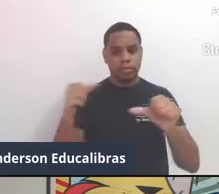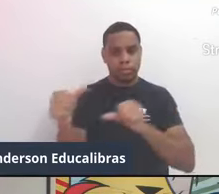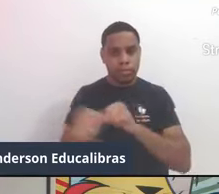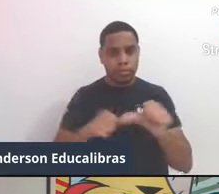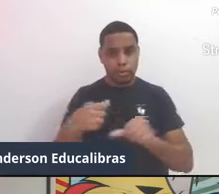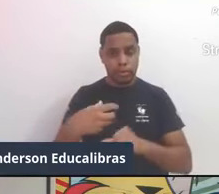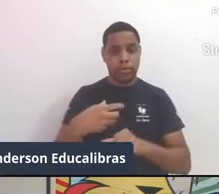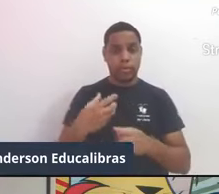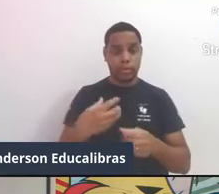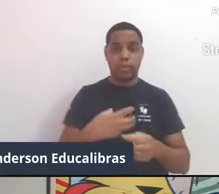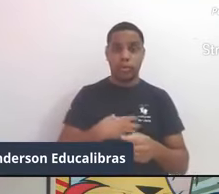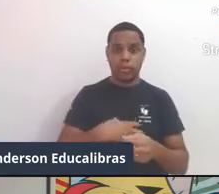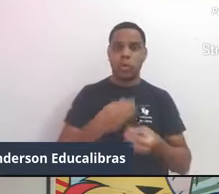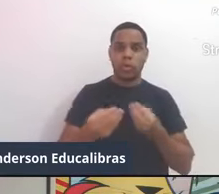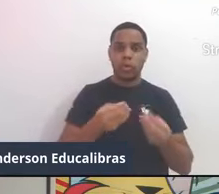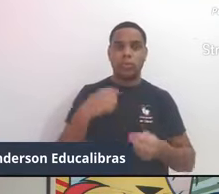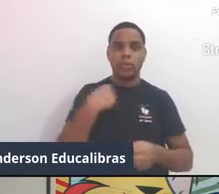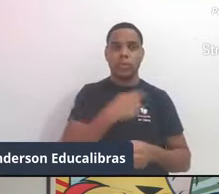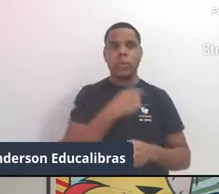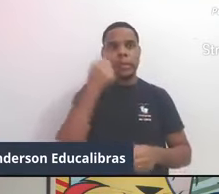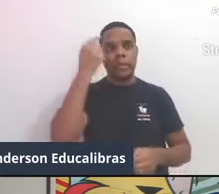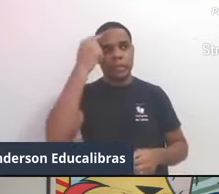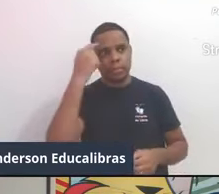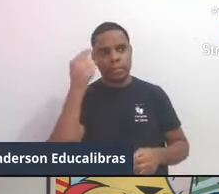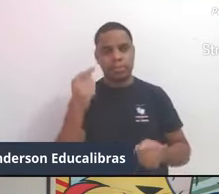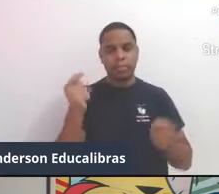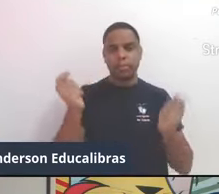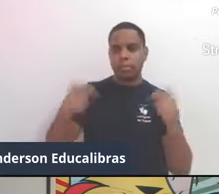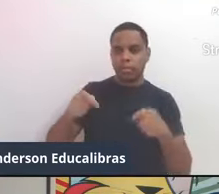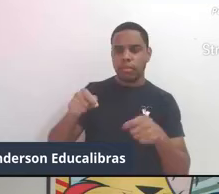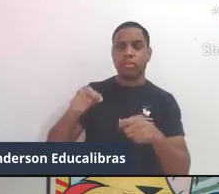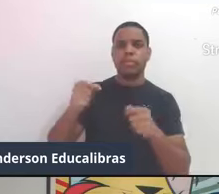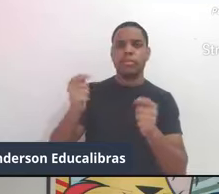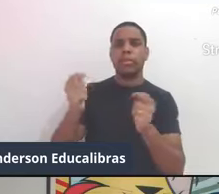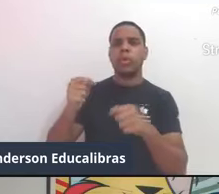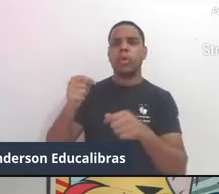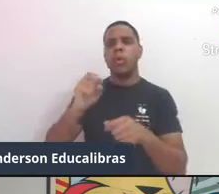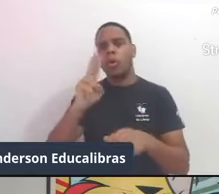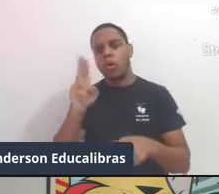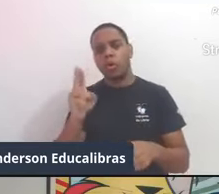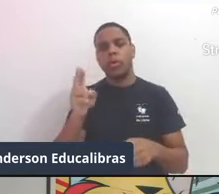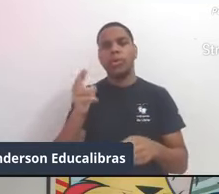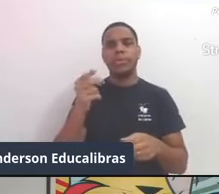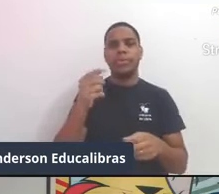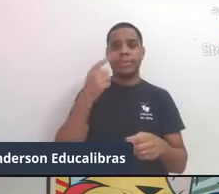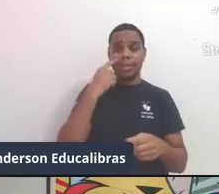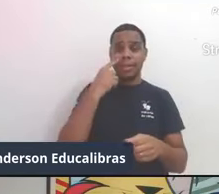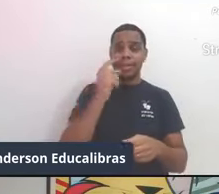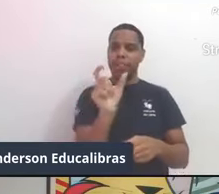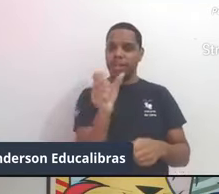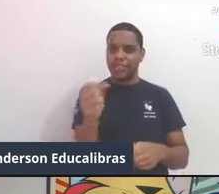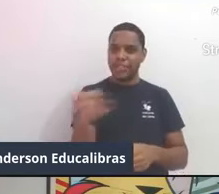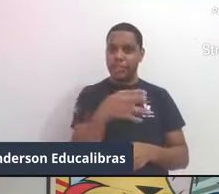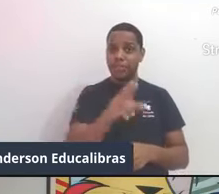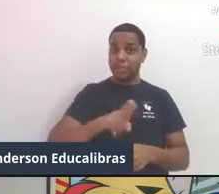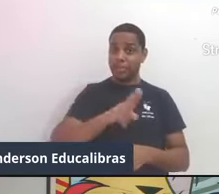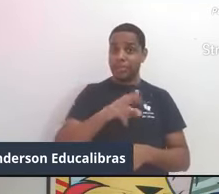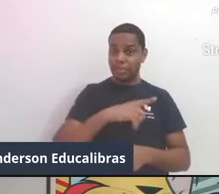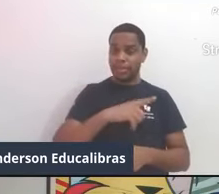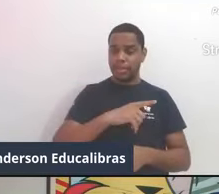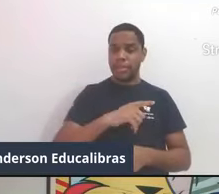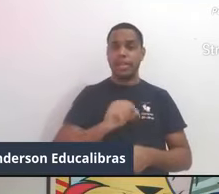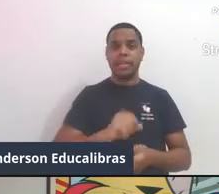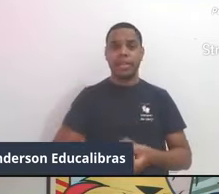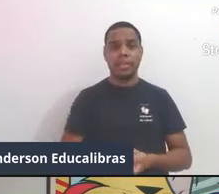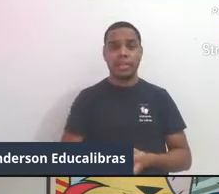pouco. Então, como que a gente traz capacitação, ou até um termo novo que está sendo usado de reskilling,